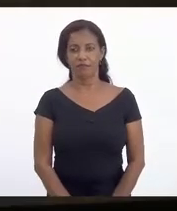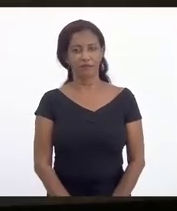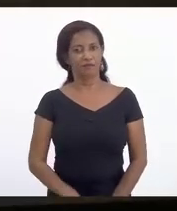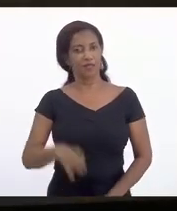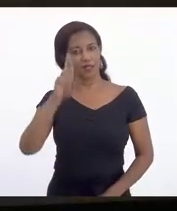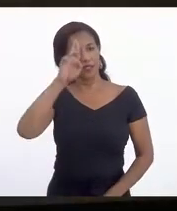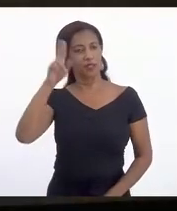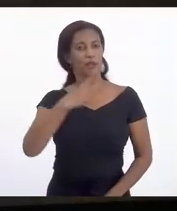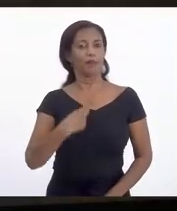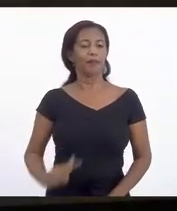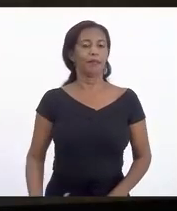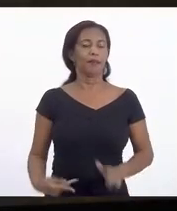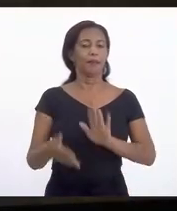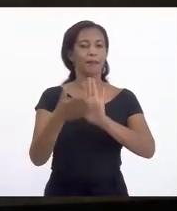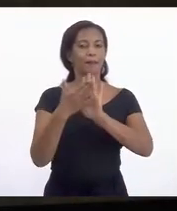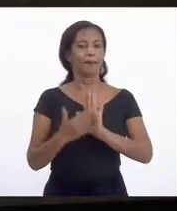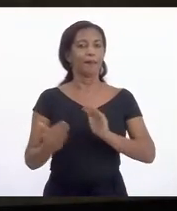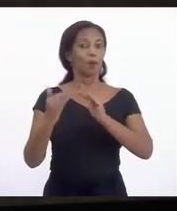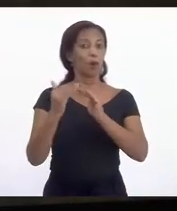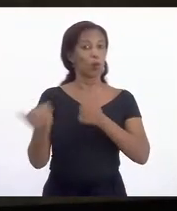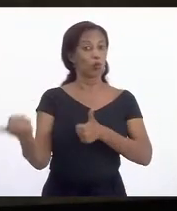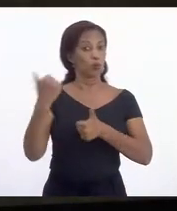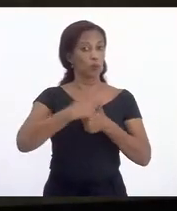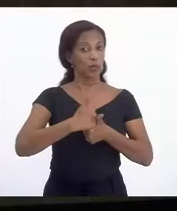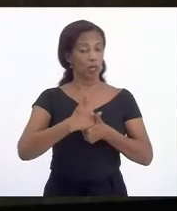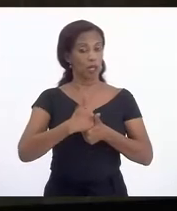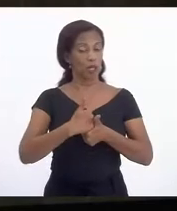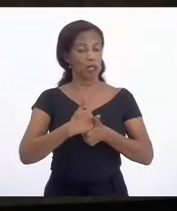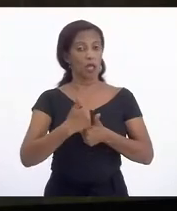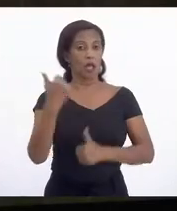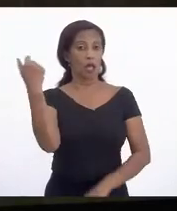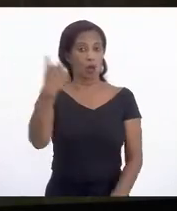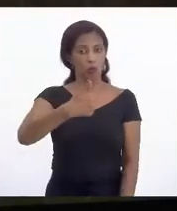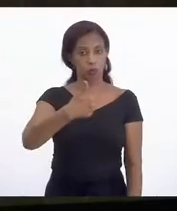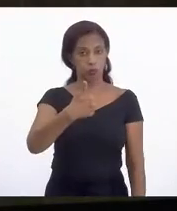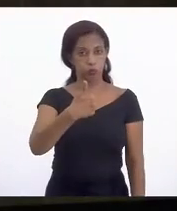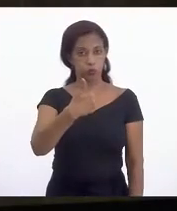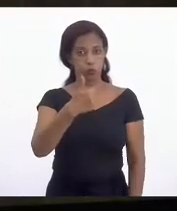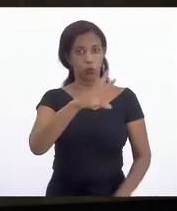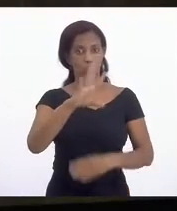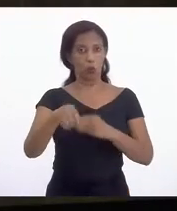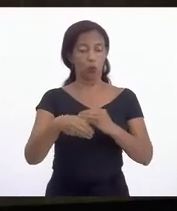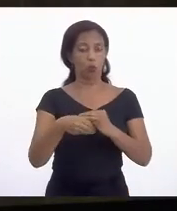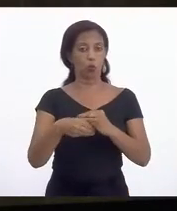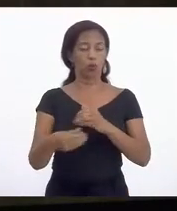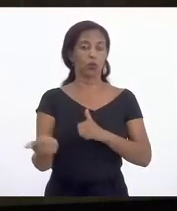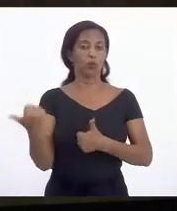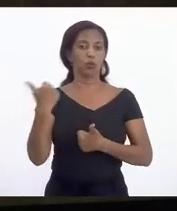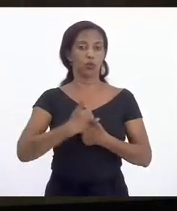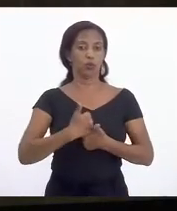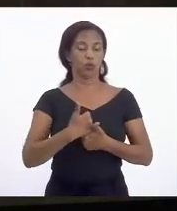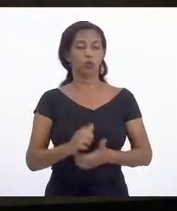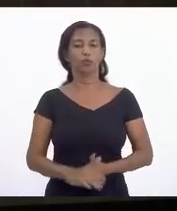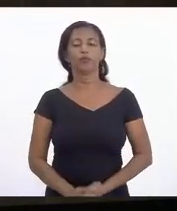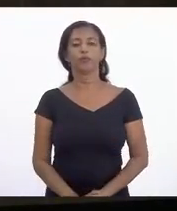Senhora presidente, o parecer é favorável com subemenda à emenda 1, concluindo por substitutivo.